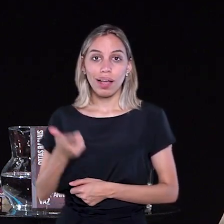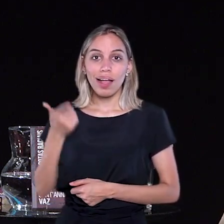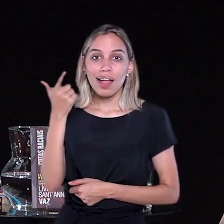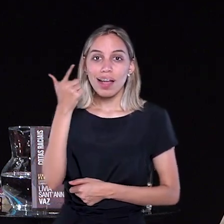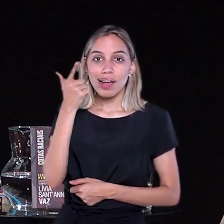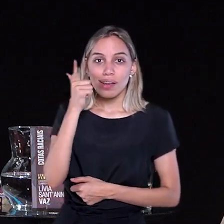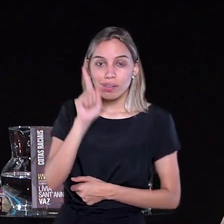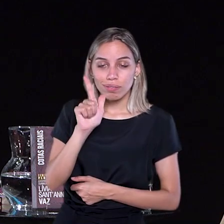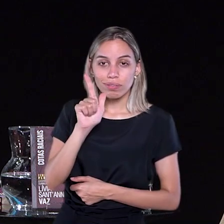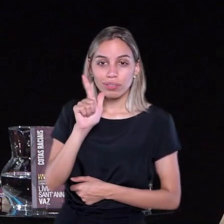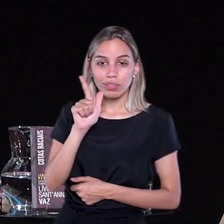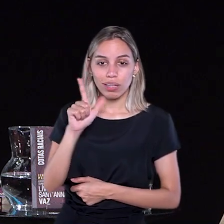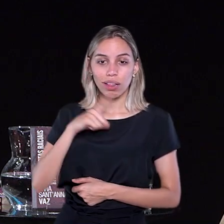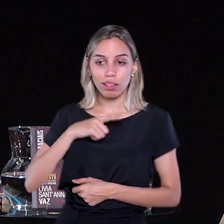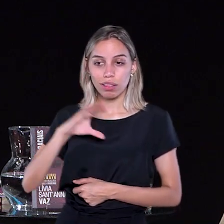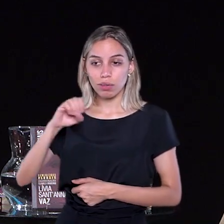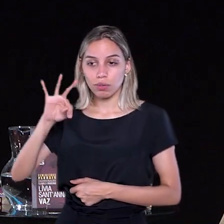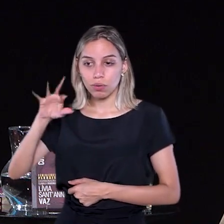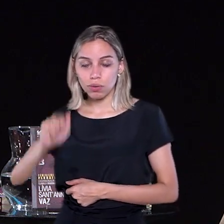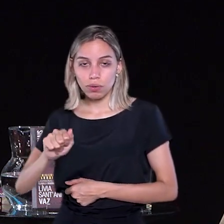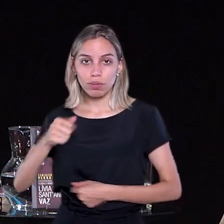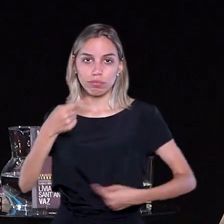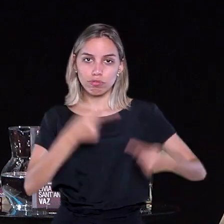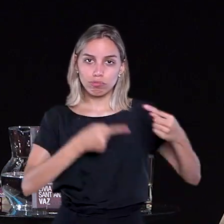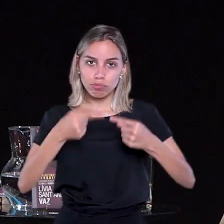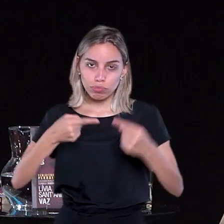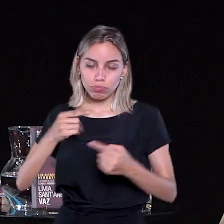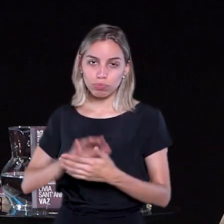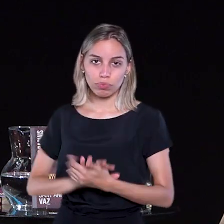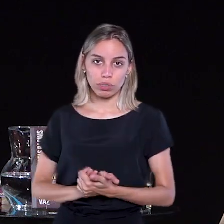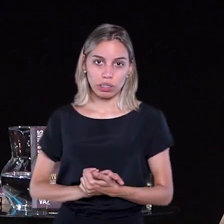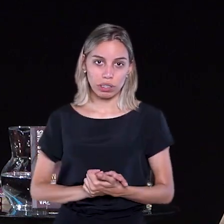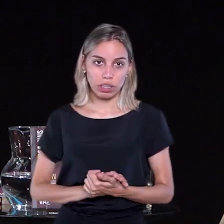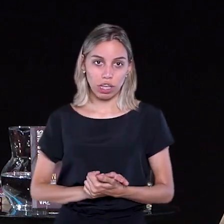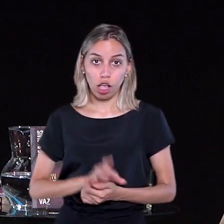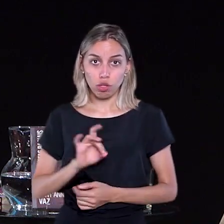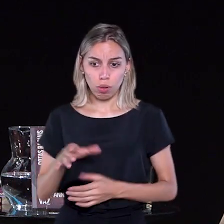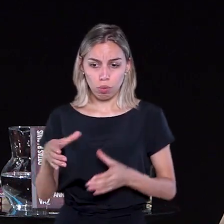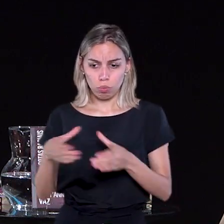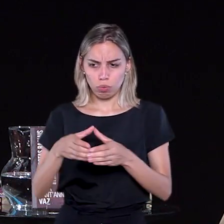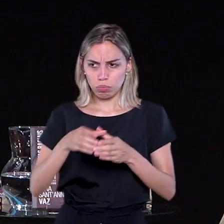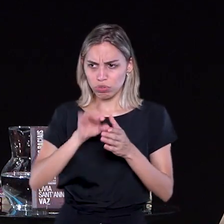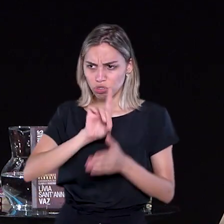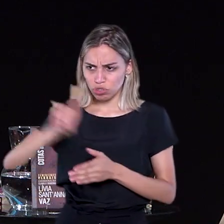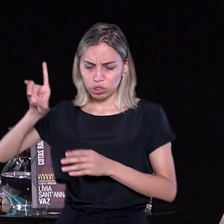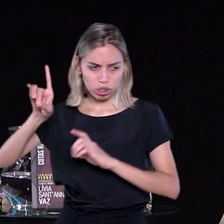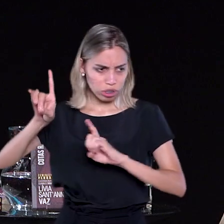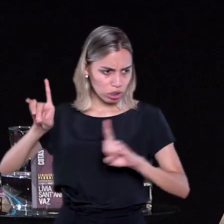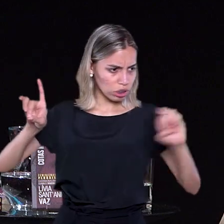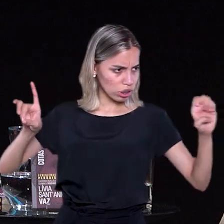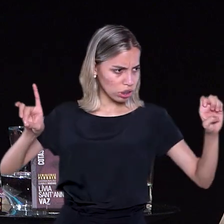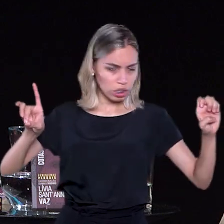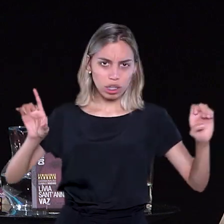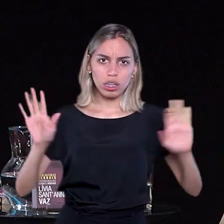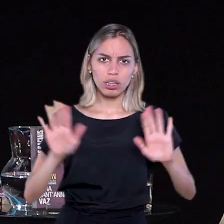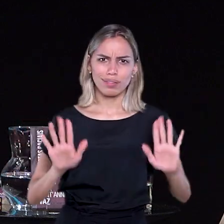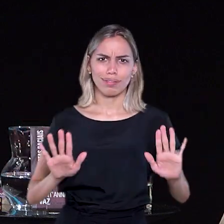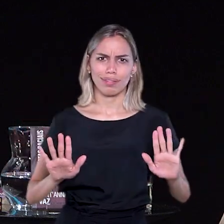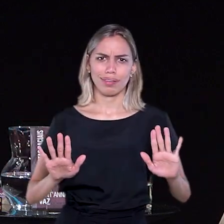cotas raciais sofreram um movimento inverso, elas foram sendo arquivadas, deixadas de